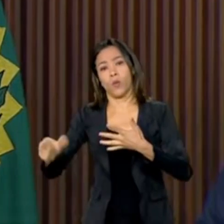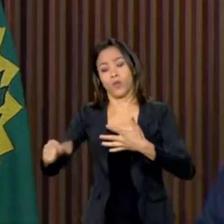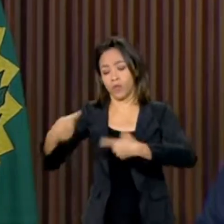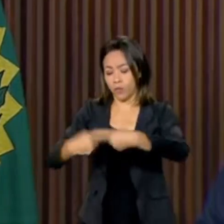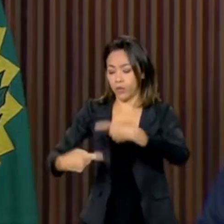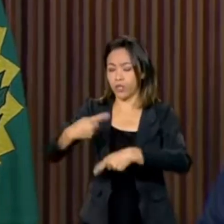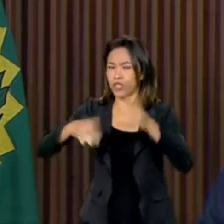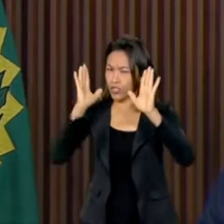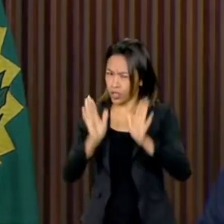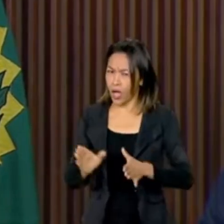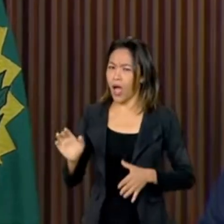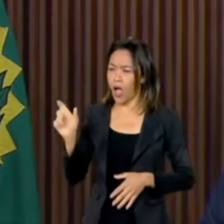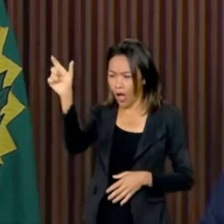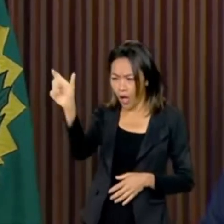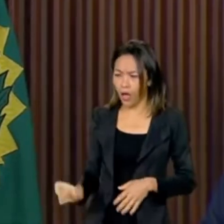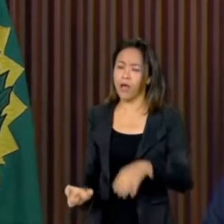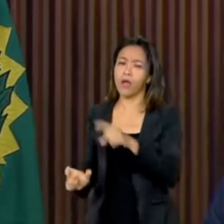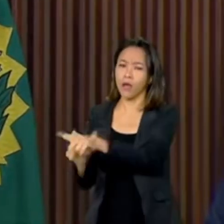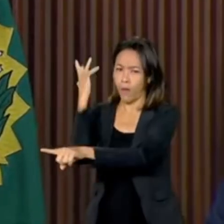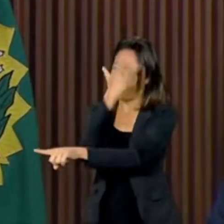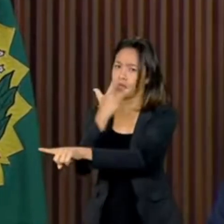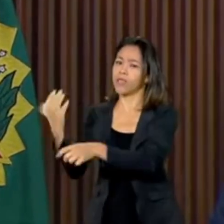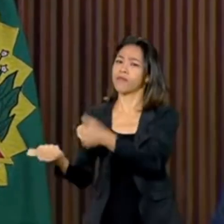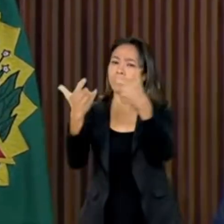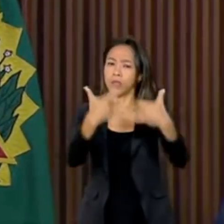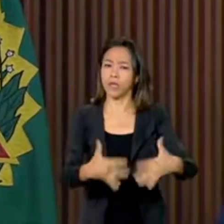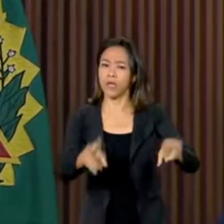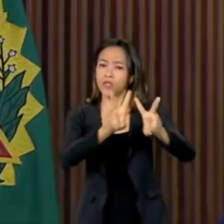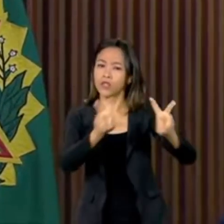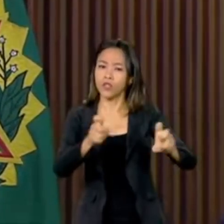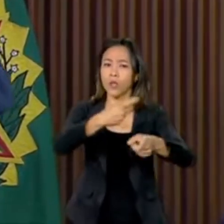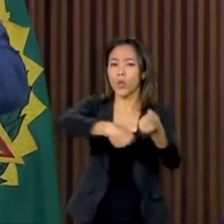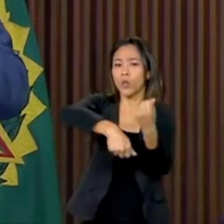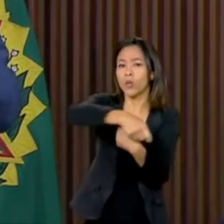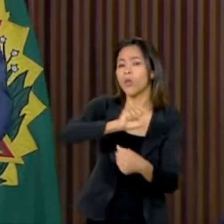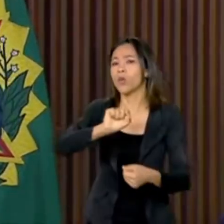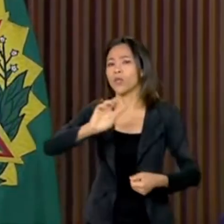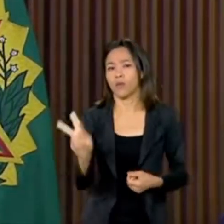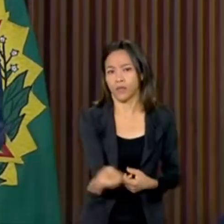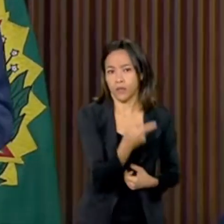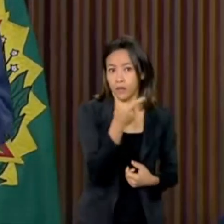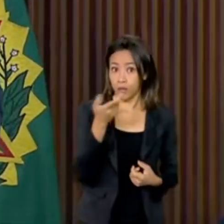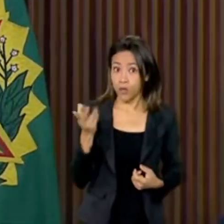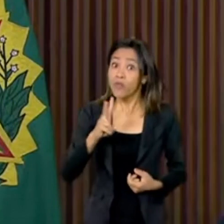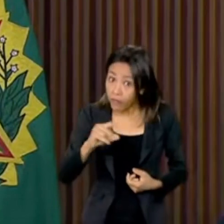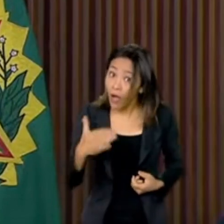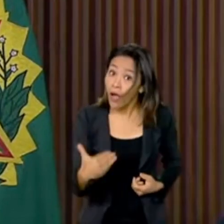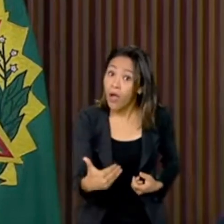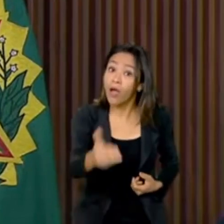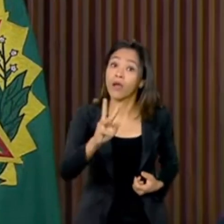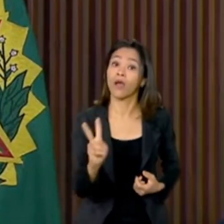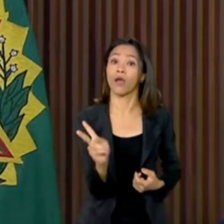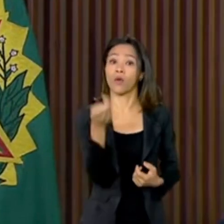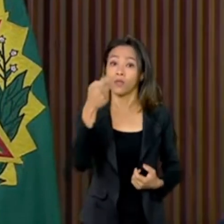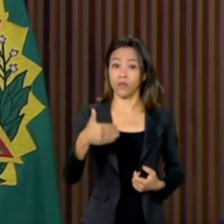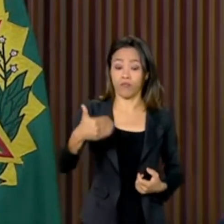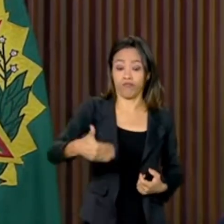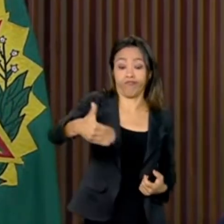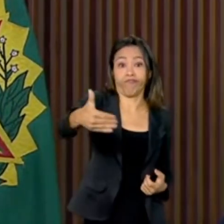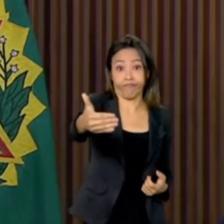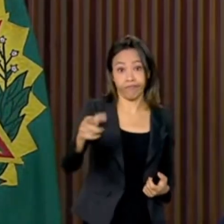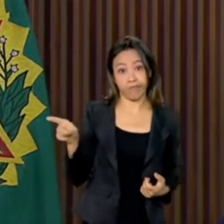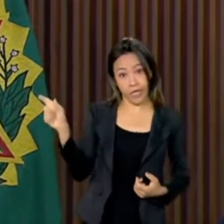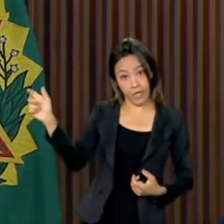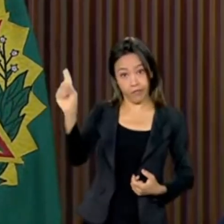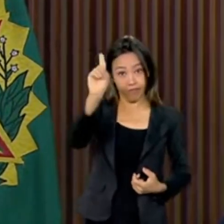o hadade vai falar um pouco de Economia como é que tá as coisas o que que tá acontecendo o que que vai acontecer daqui para frente e